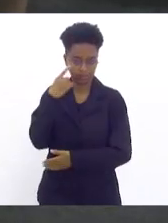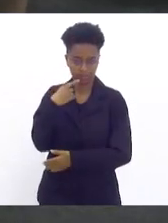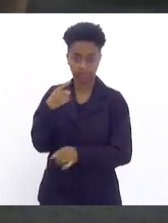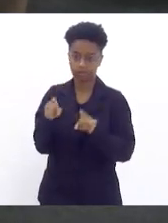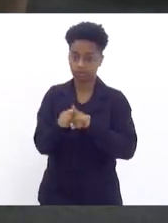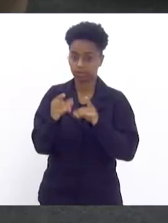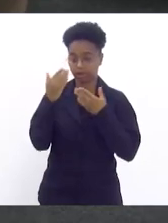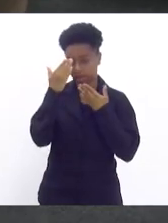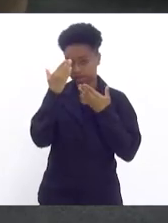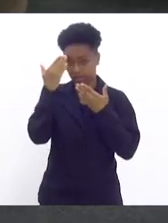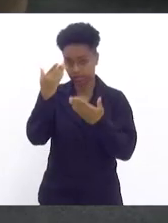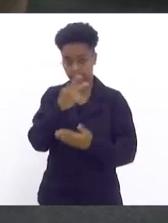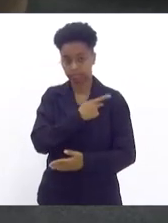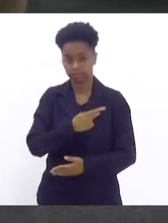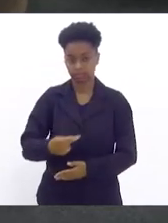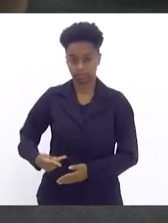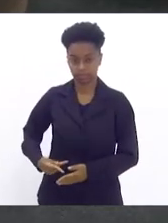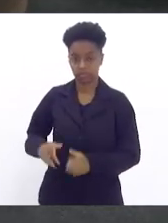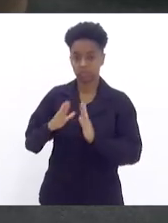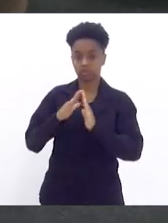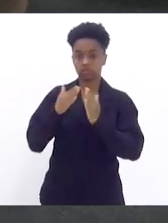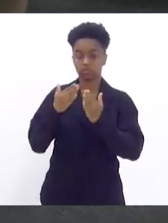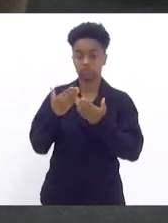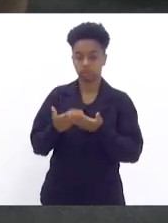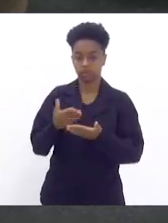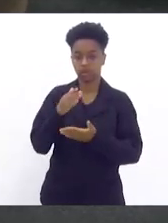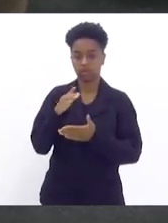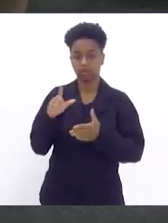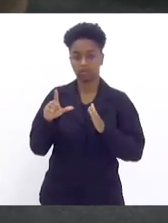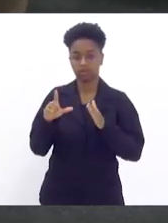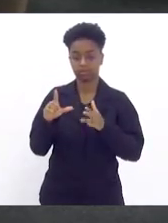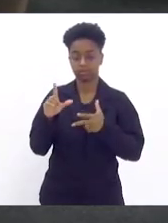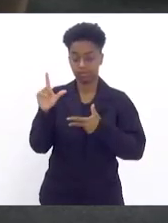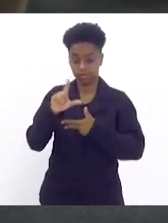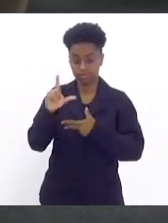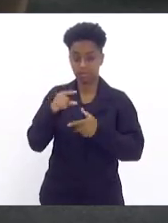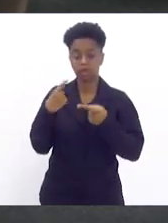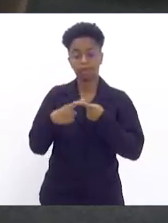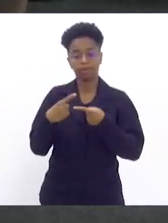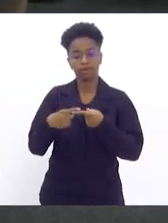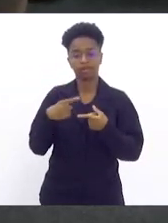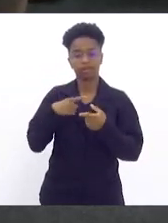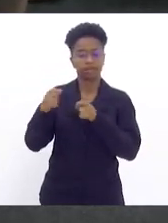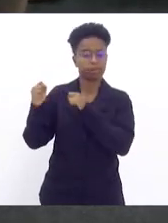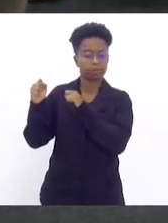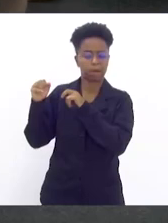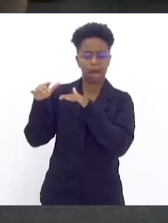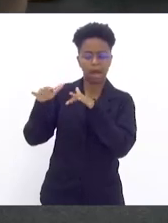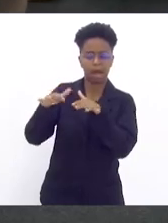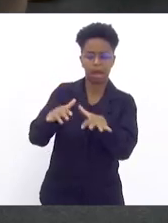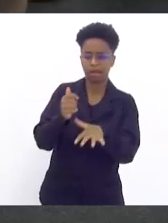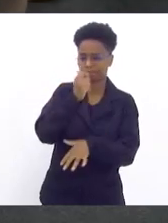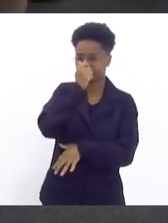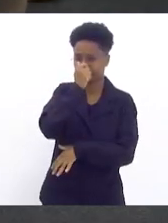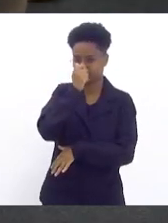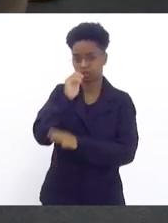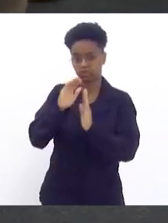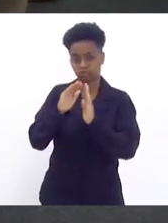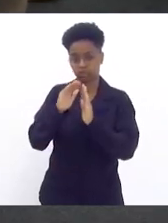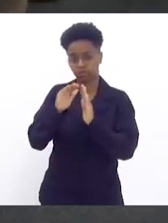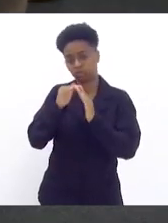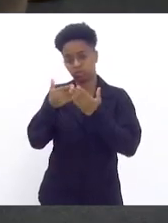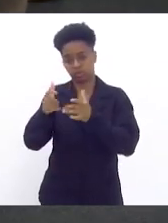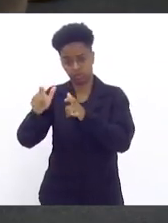também a presidência da escola do Legislativo porque lutamos o auditório da escola do